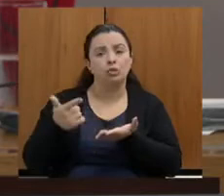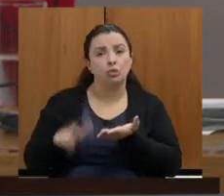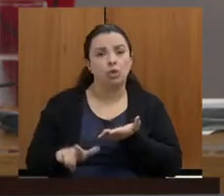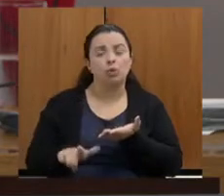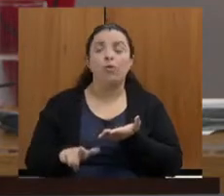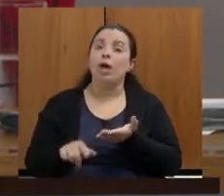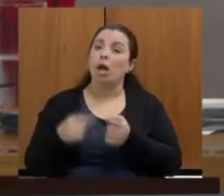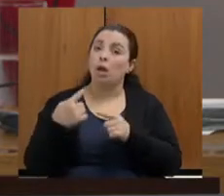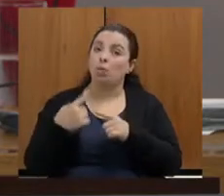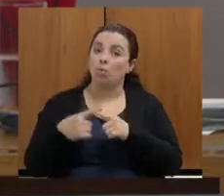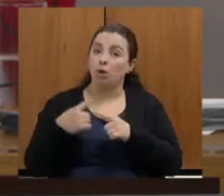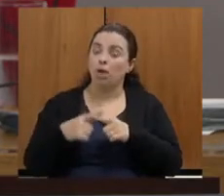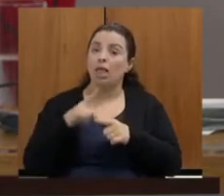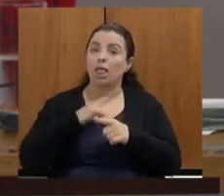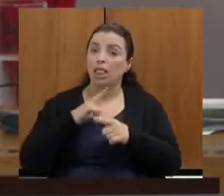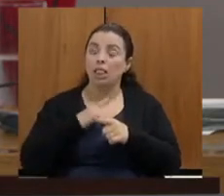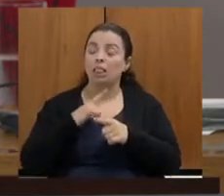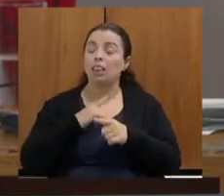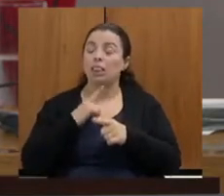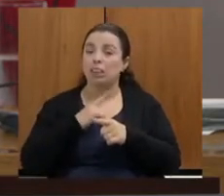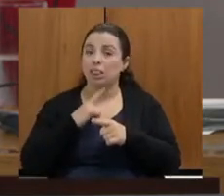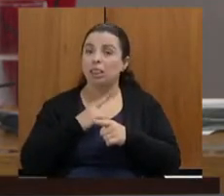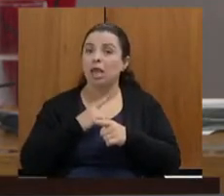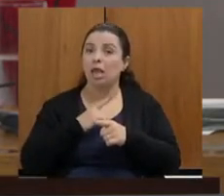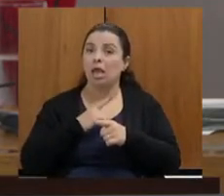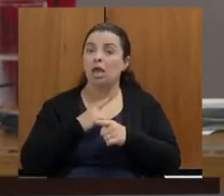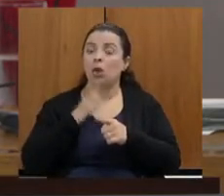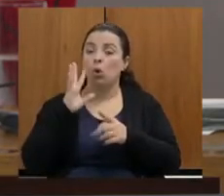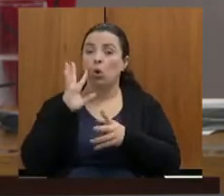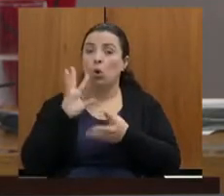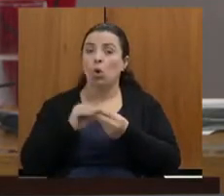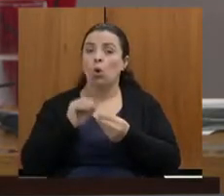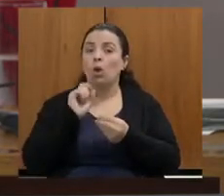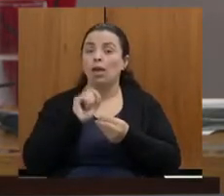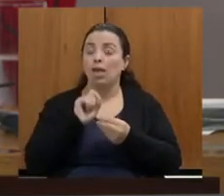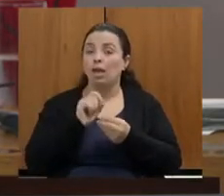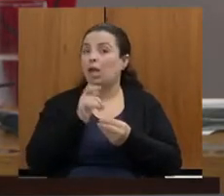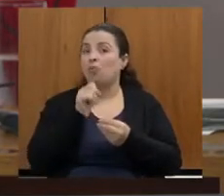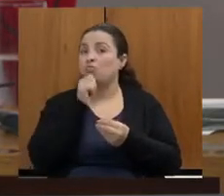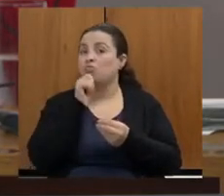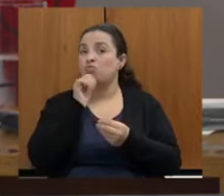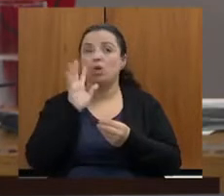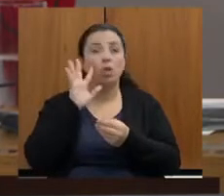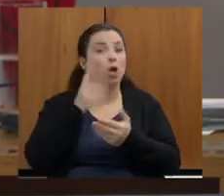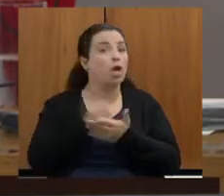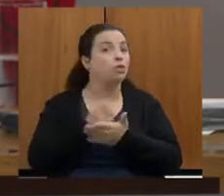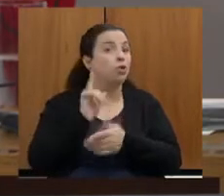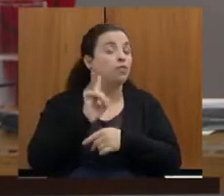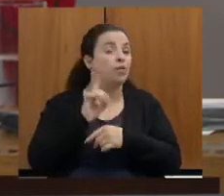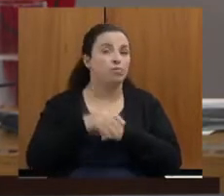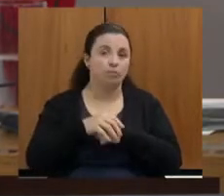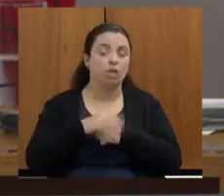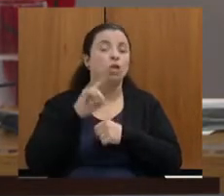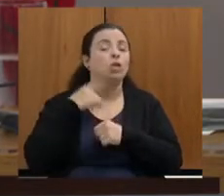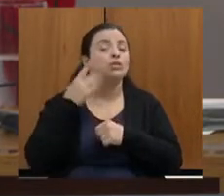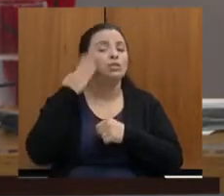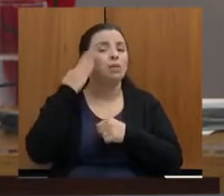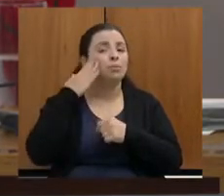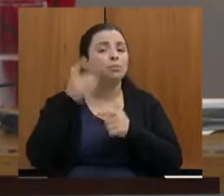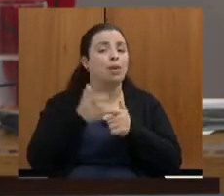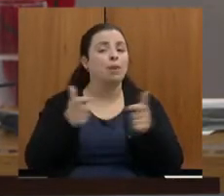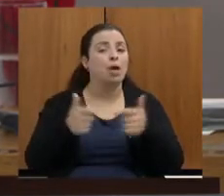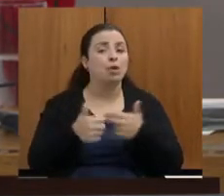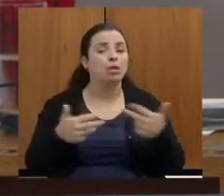o Consenso de que realmente as coisas não foram resolvidos EA gente sabe que as coisas em sua grande maioria não foram resolvidos